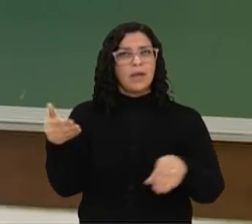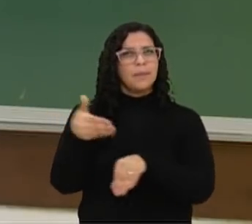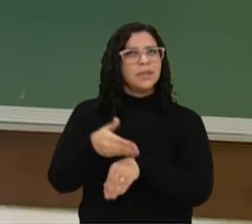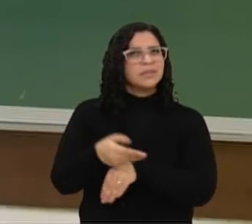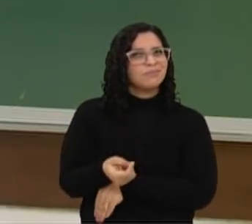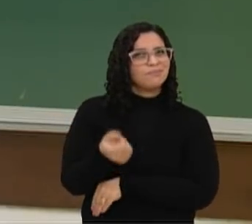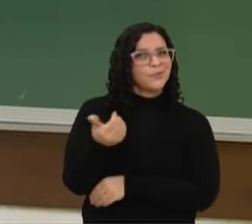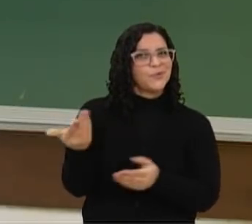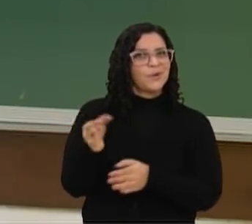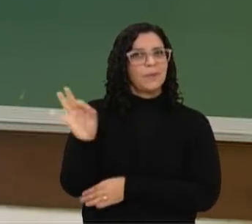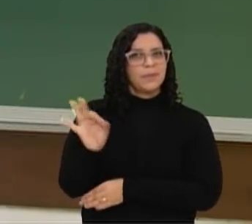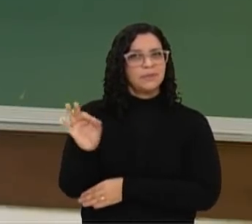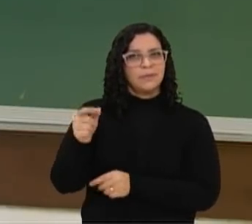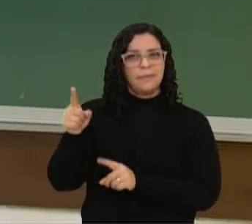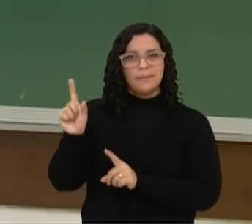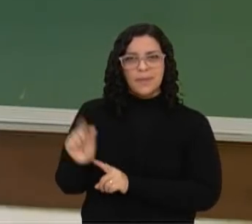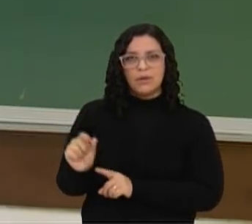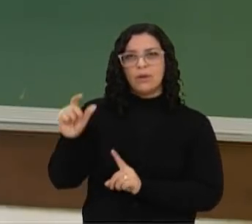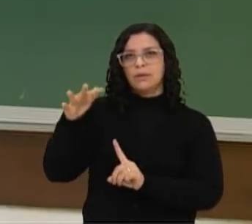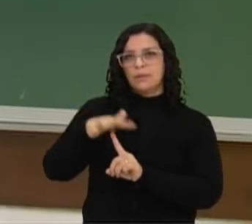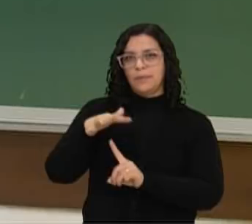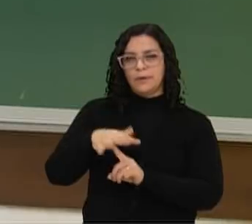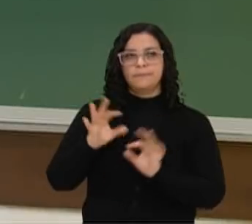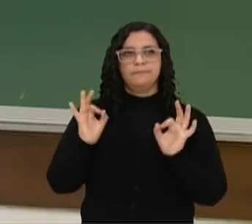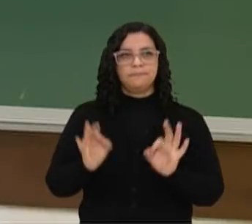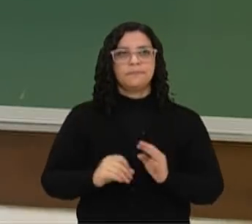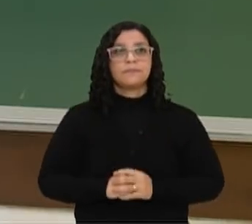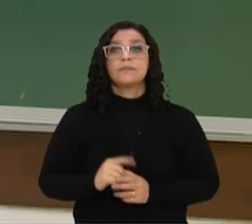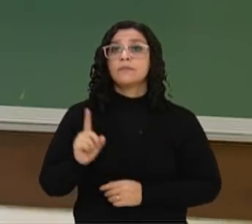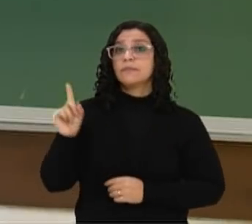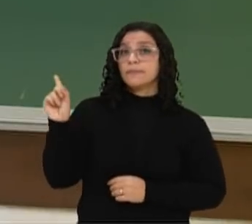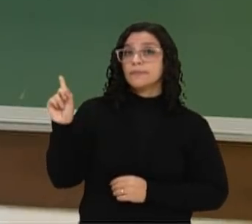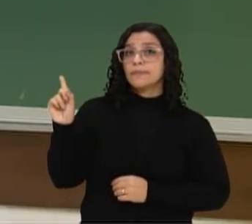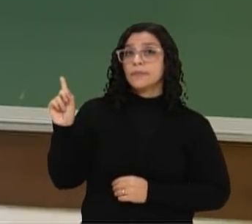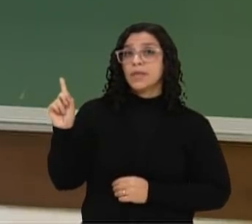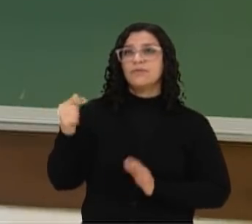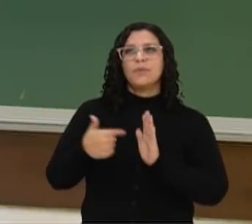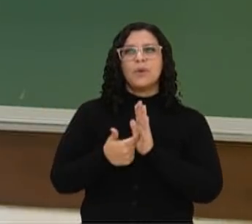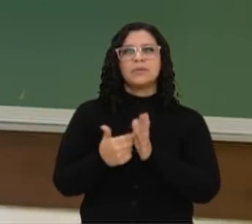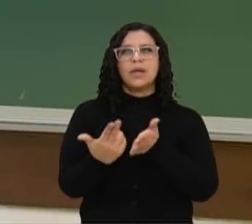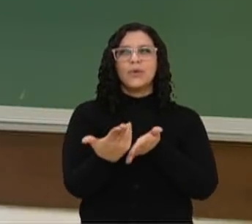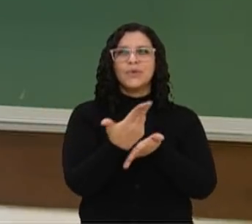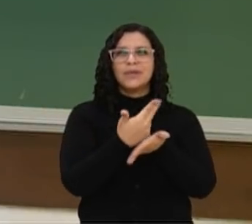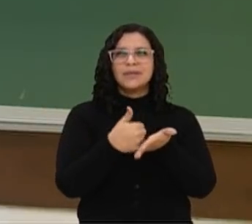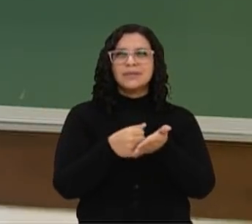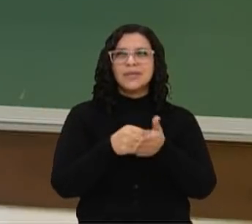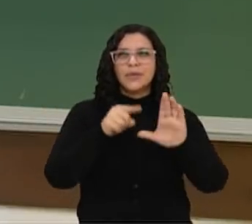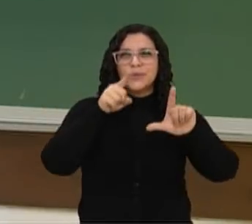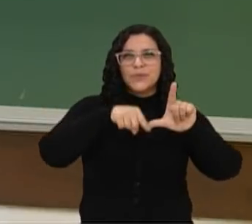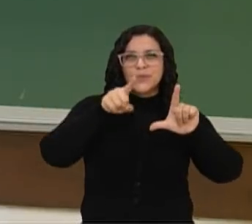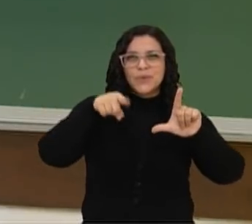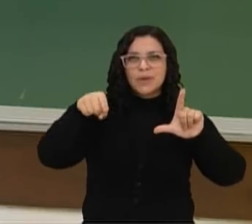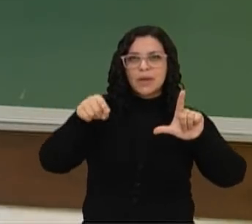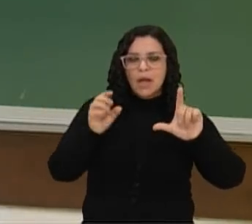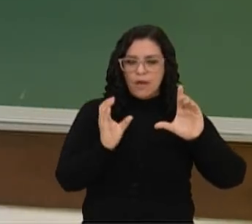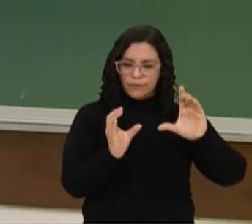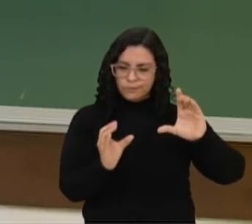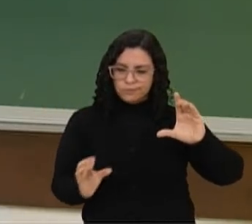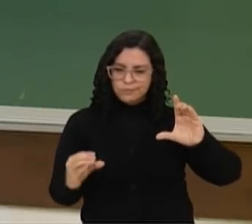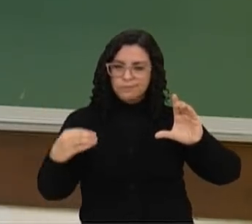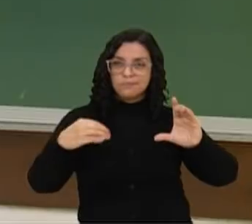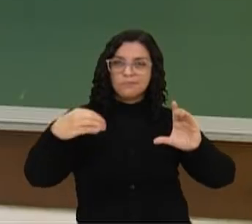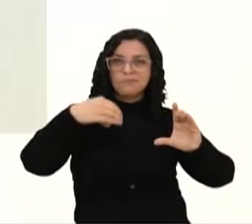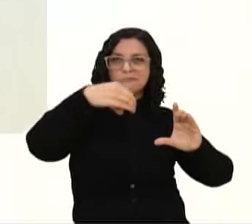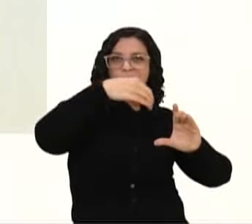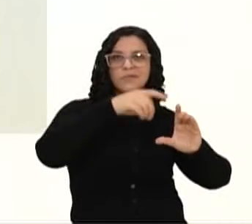participam em menor porcentagem no nosso estado, certo? E aí ali nós vamos ter essa